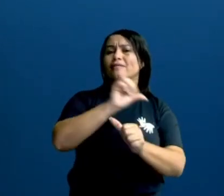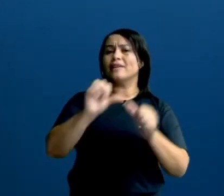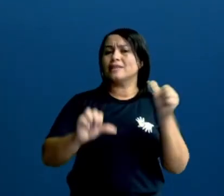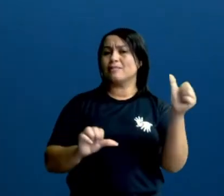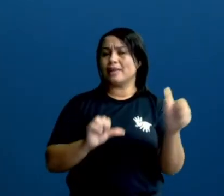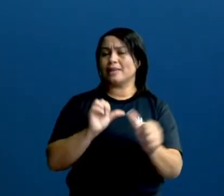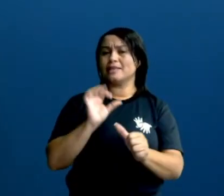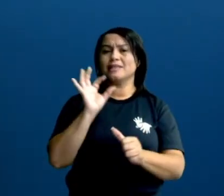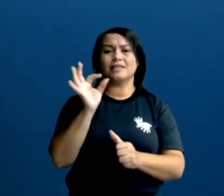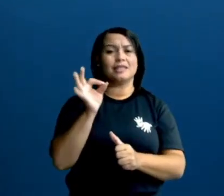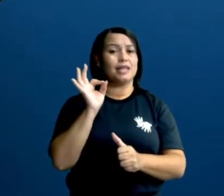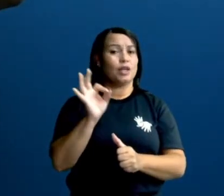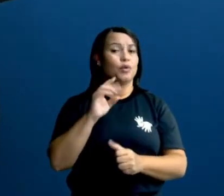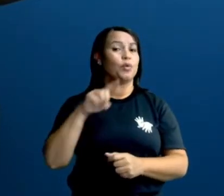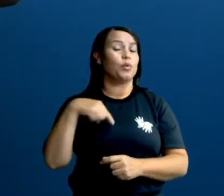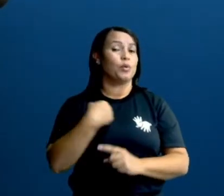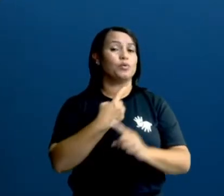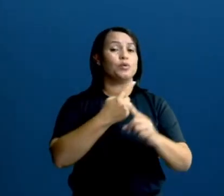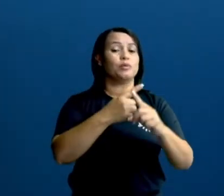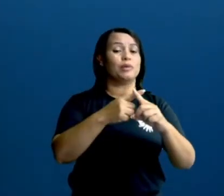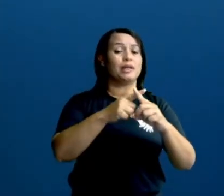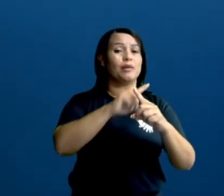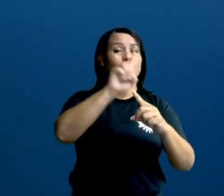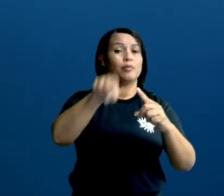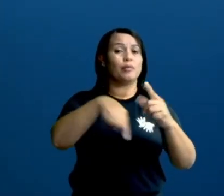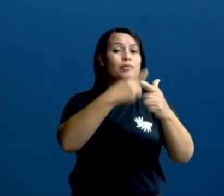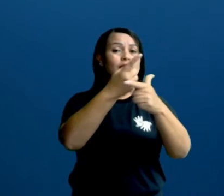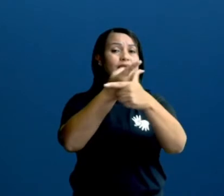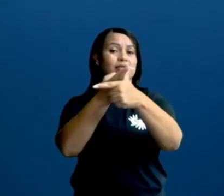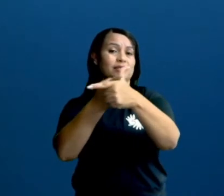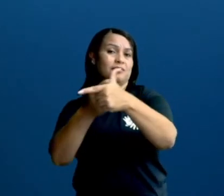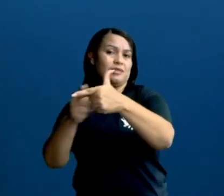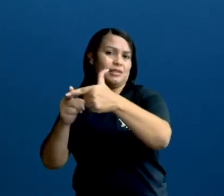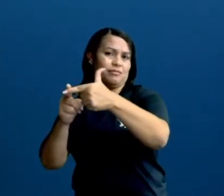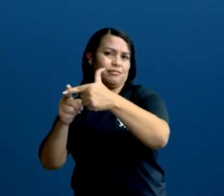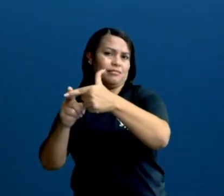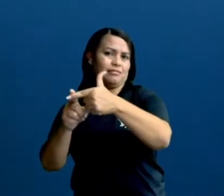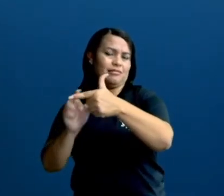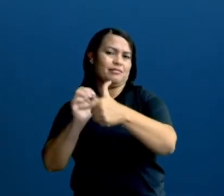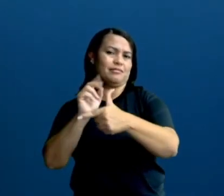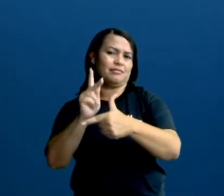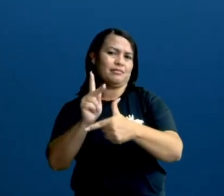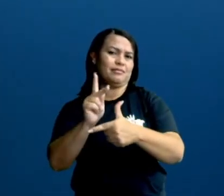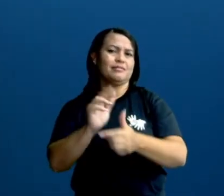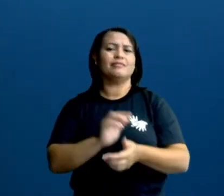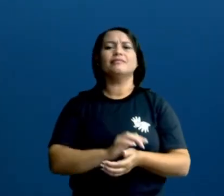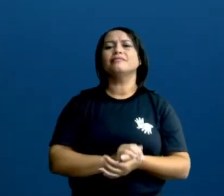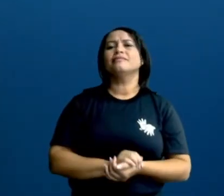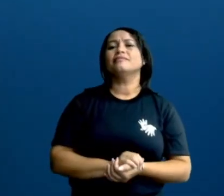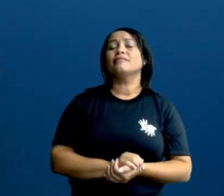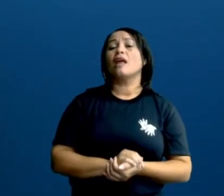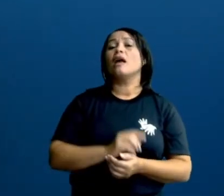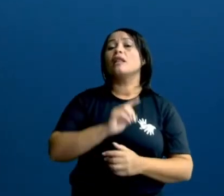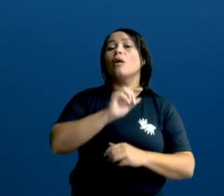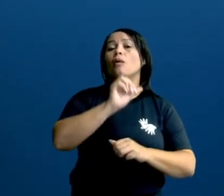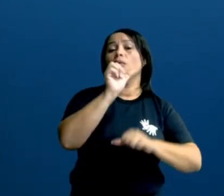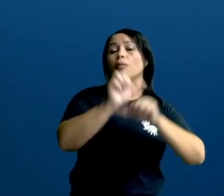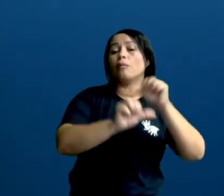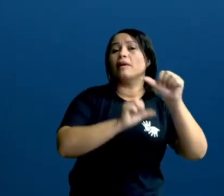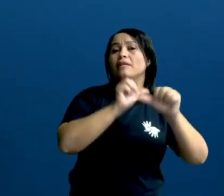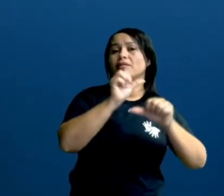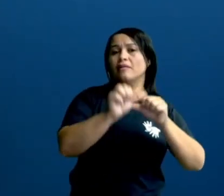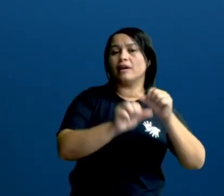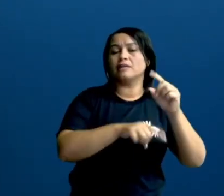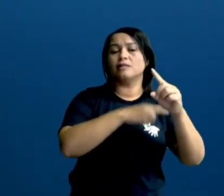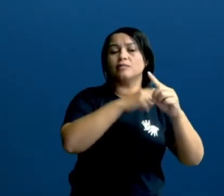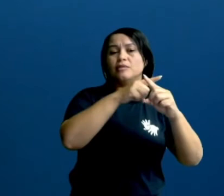inversamente, tá certo? Nós multiplicamos e dividimos, ok? O inverso